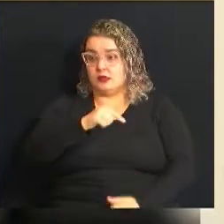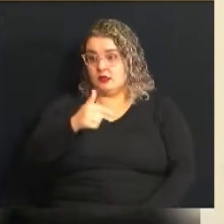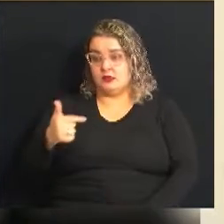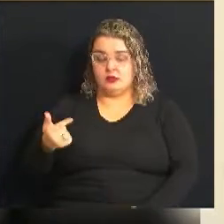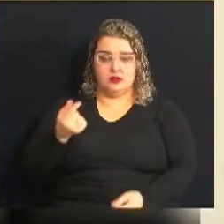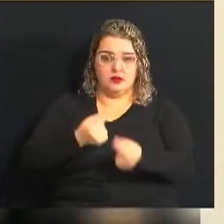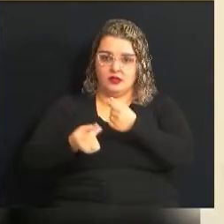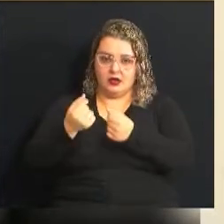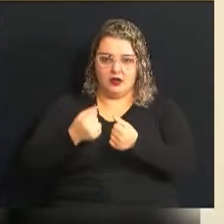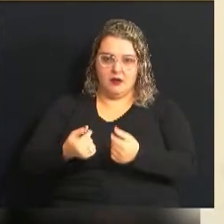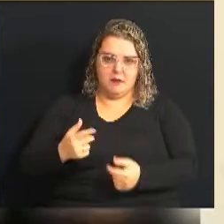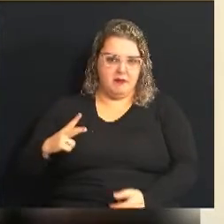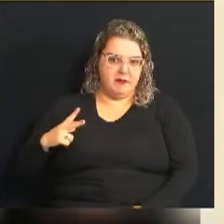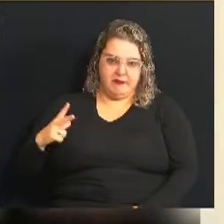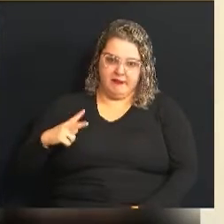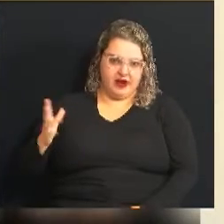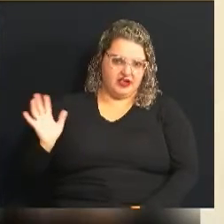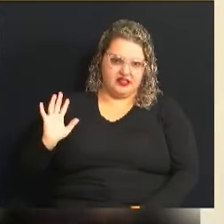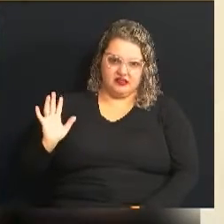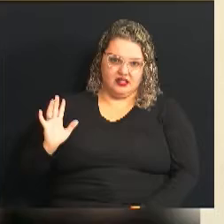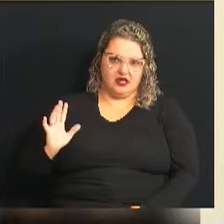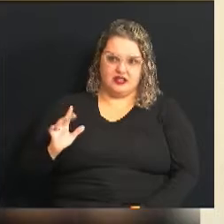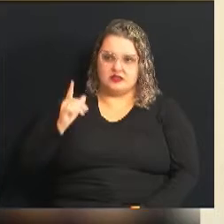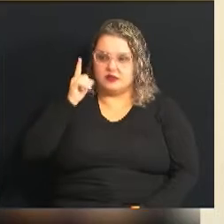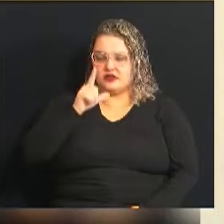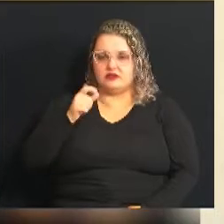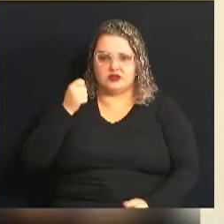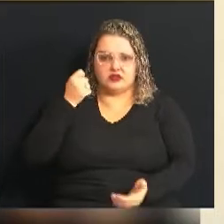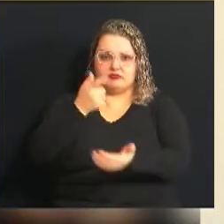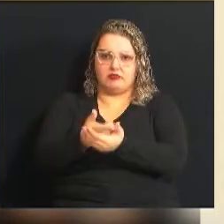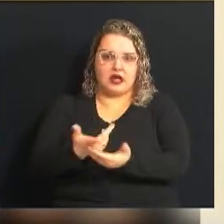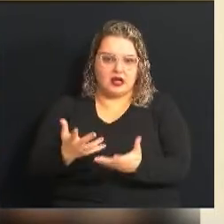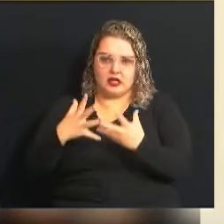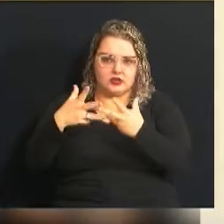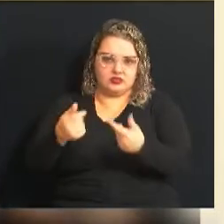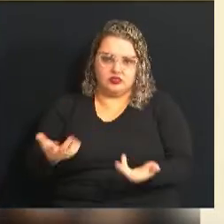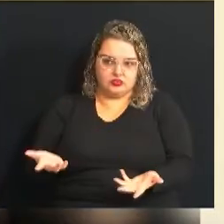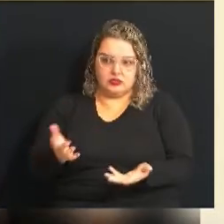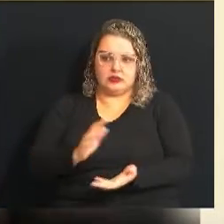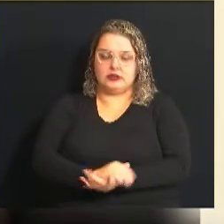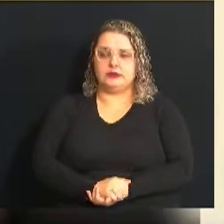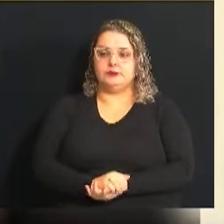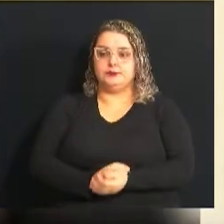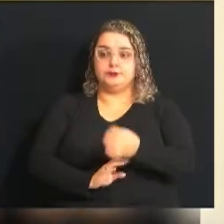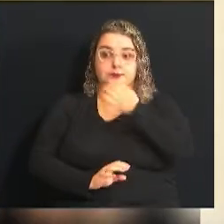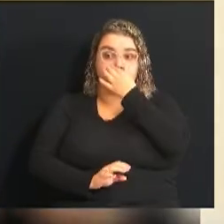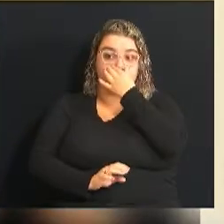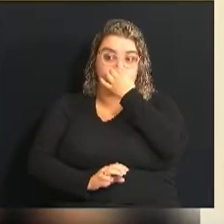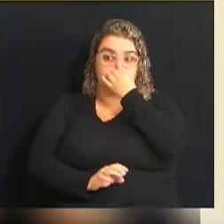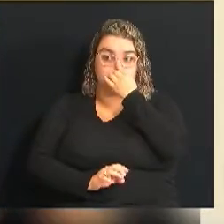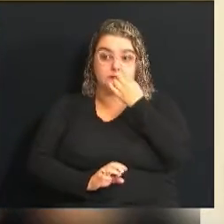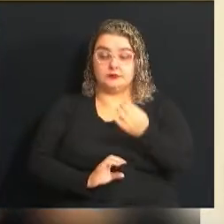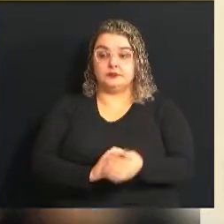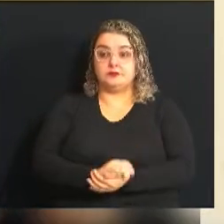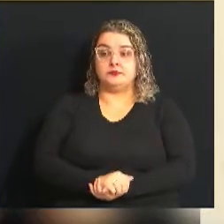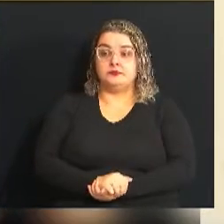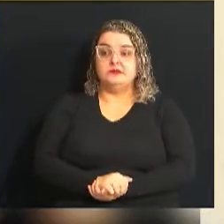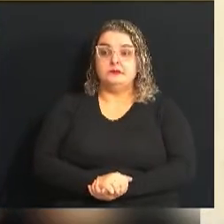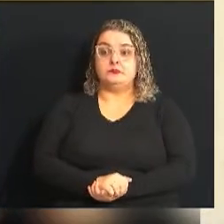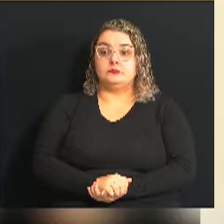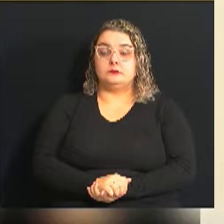recursos suficientes ainda para se autossustentar, né? E isso é